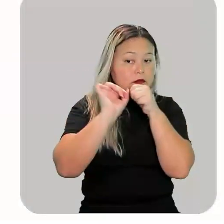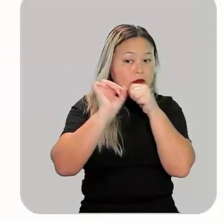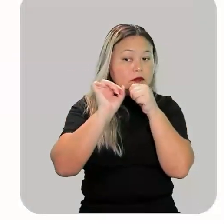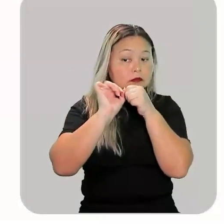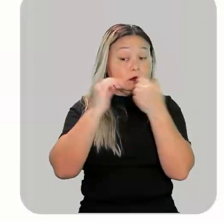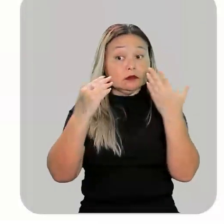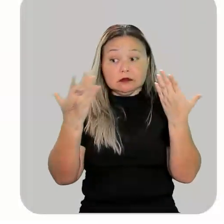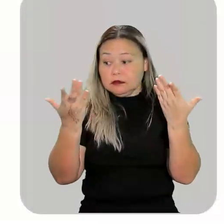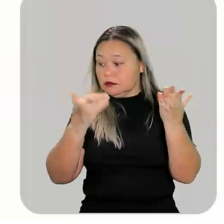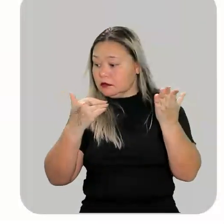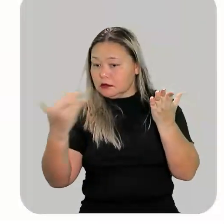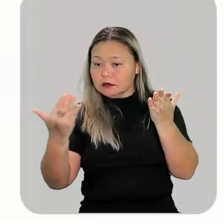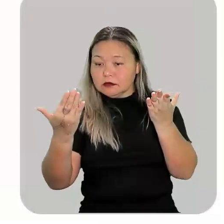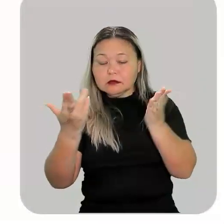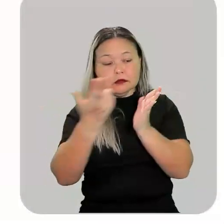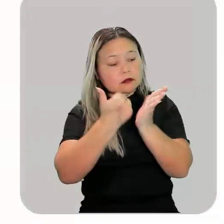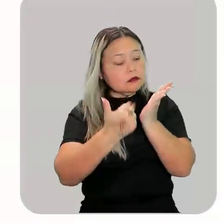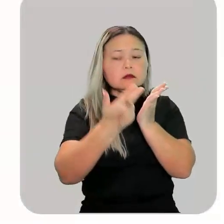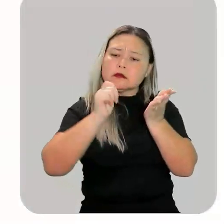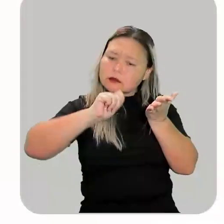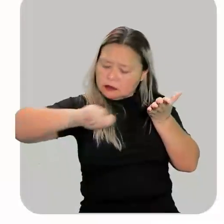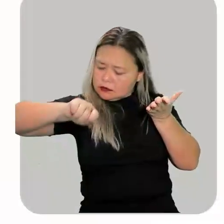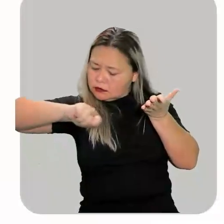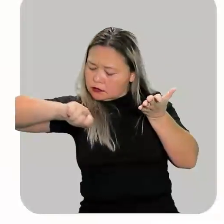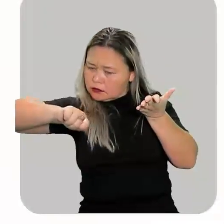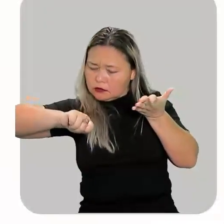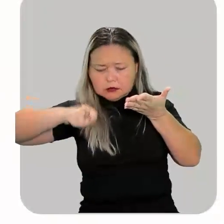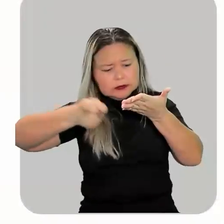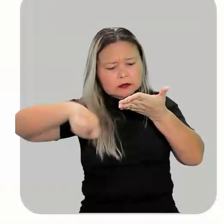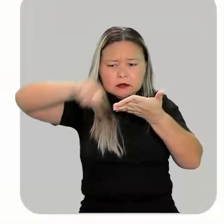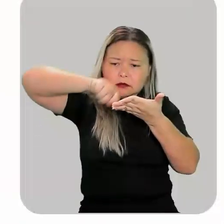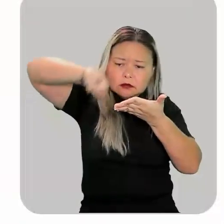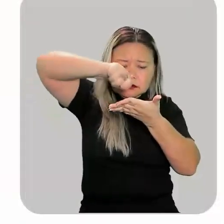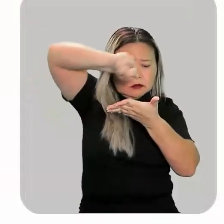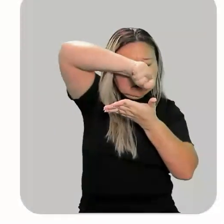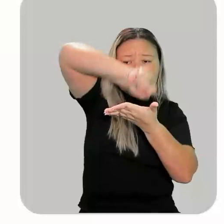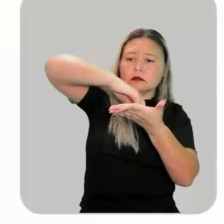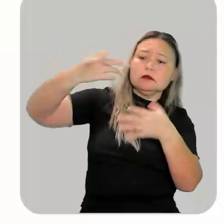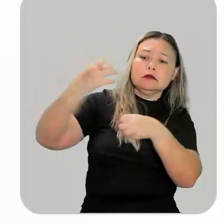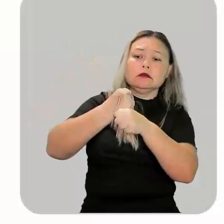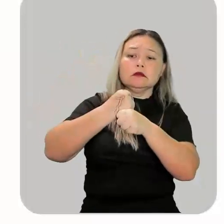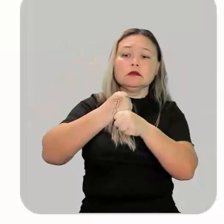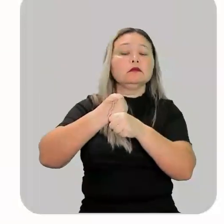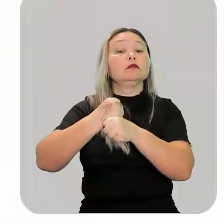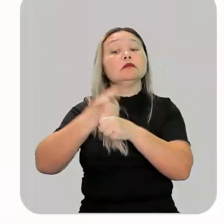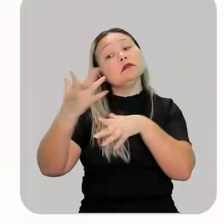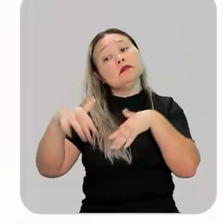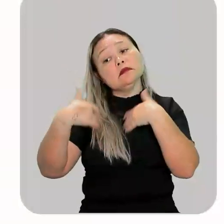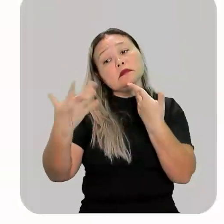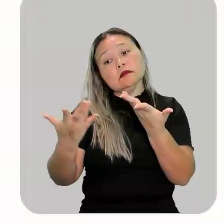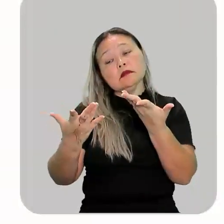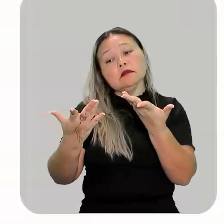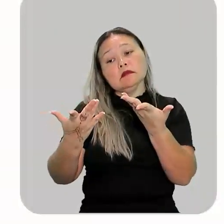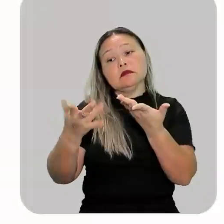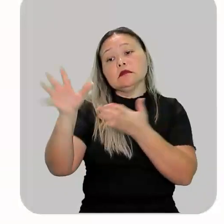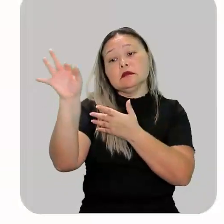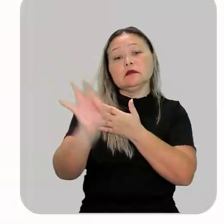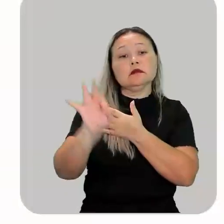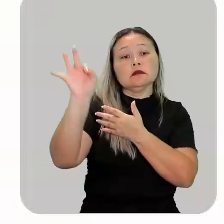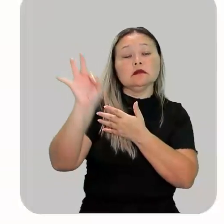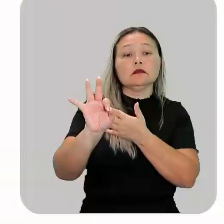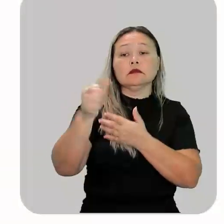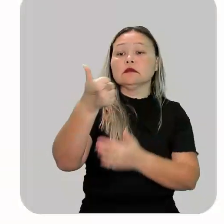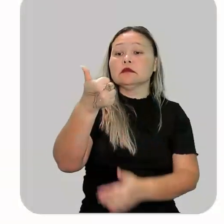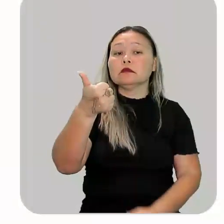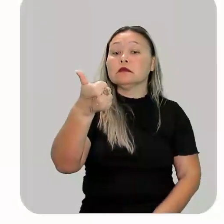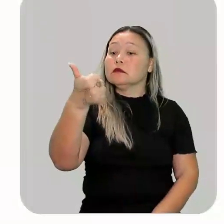tá? Do lado do gráfico mesmo. Você já coloca por cima do gráfico e já vai fazendo o cálculo. A gente vamos começar com os percentuais, né? Isso.